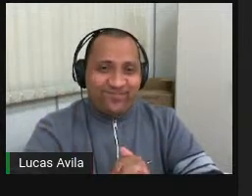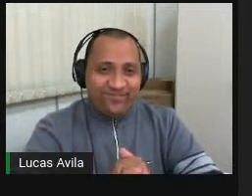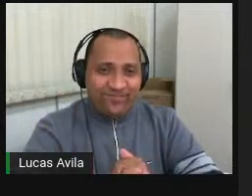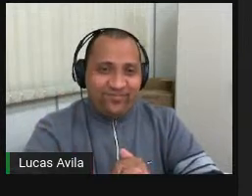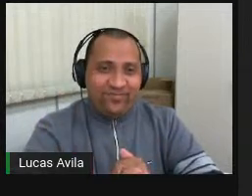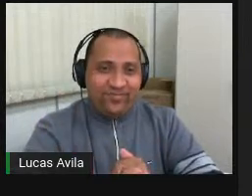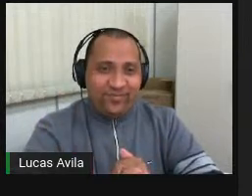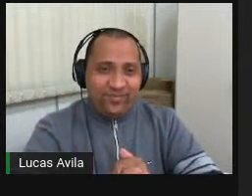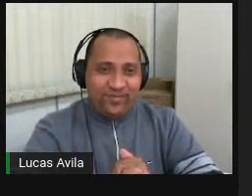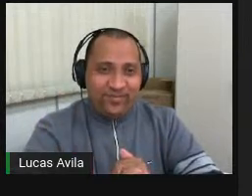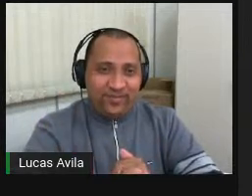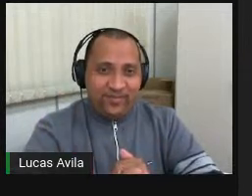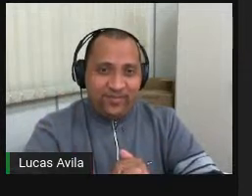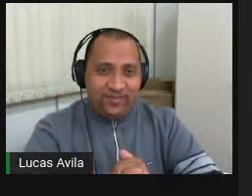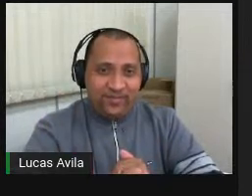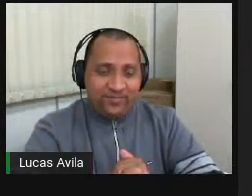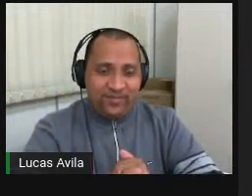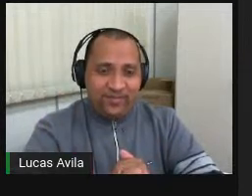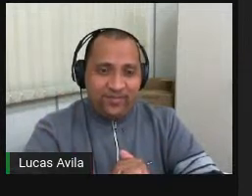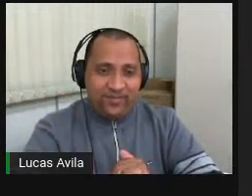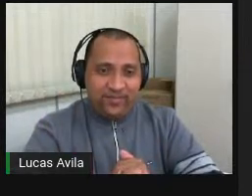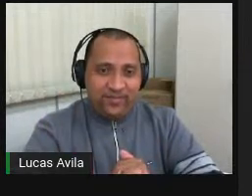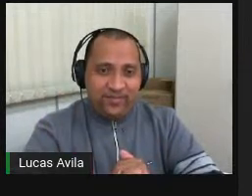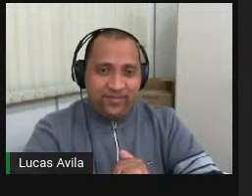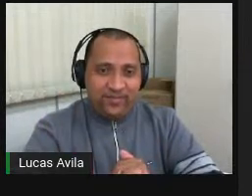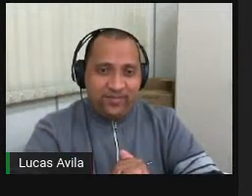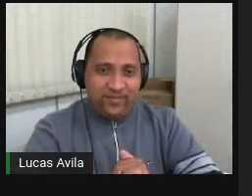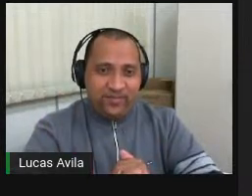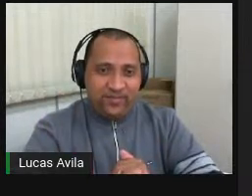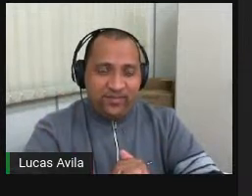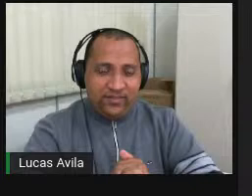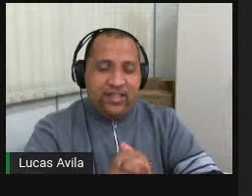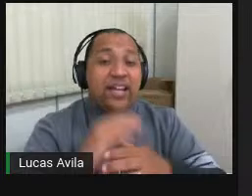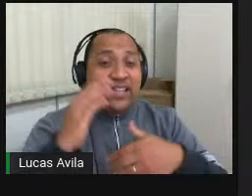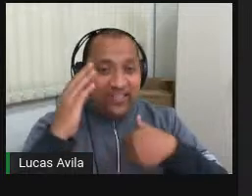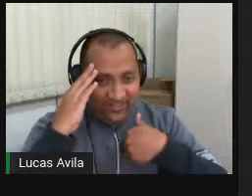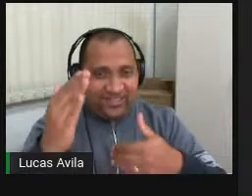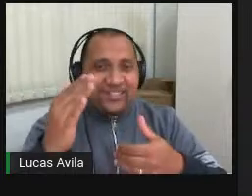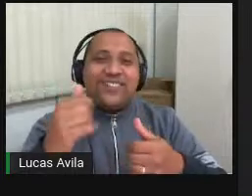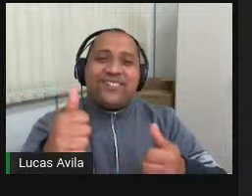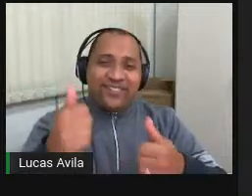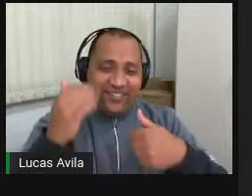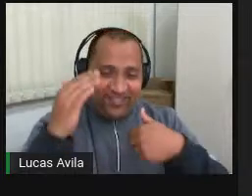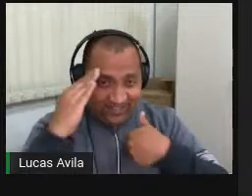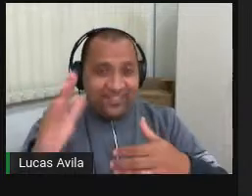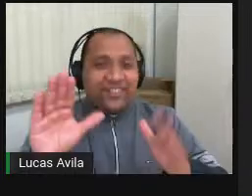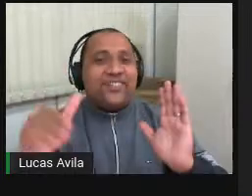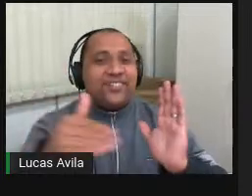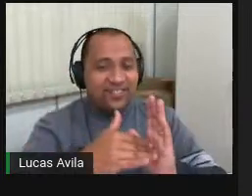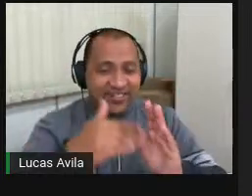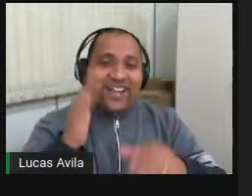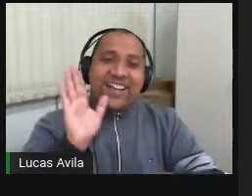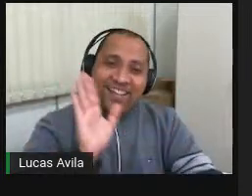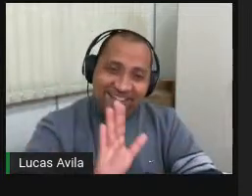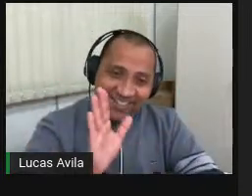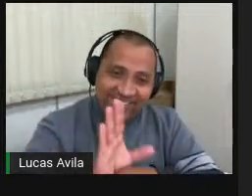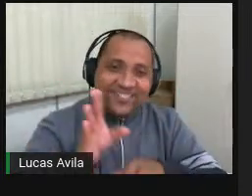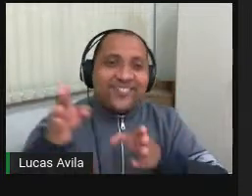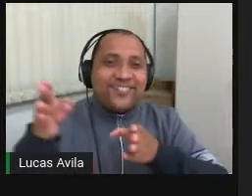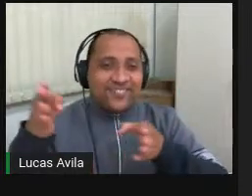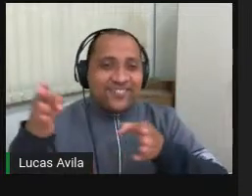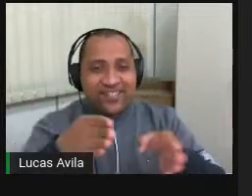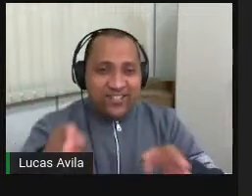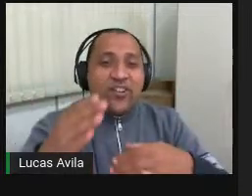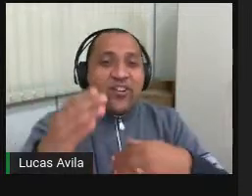Faço geralmente agora. Não, é só agradecer. Tá. Agradeço a todos que contribuíram nessa caminhada. Muito